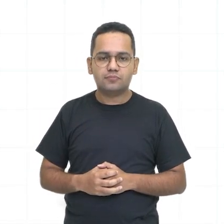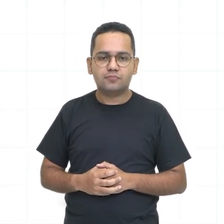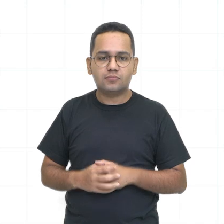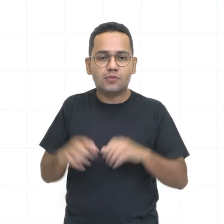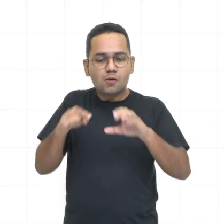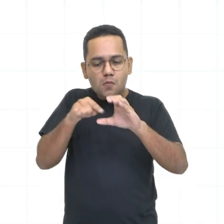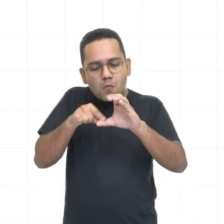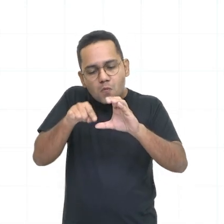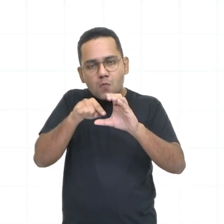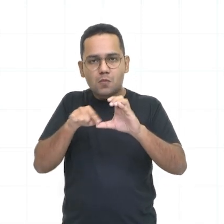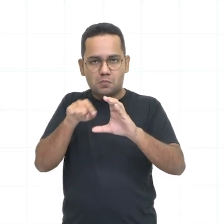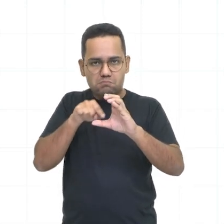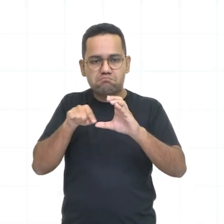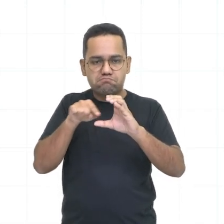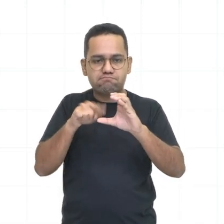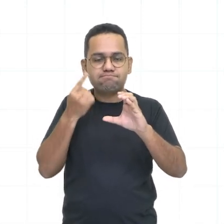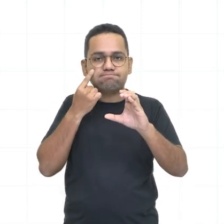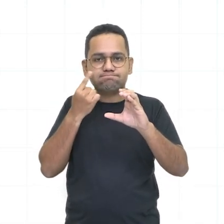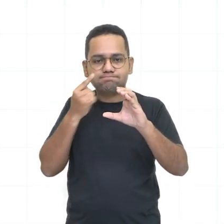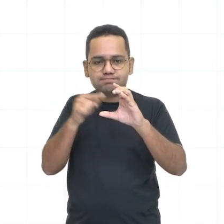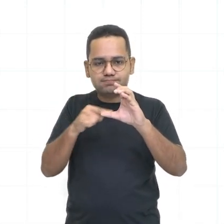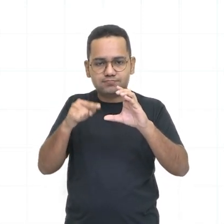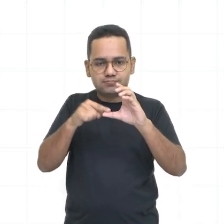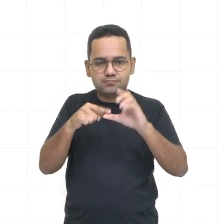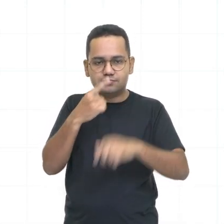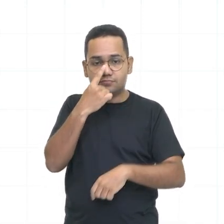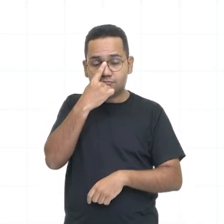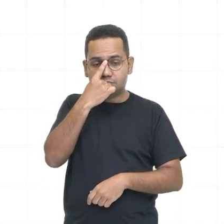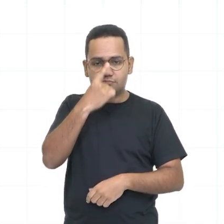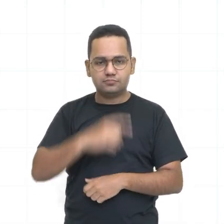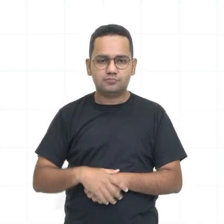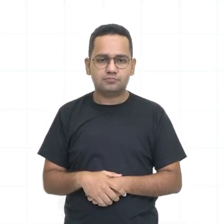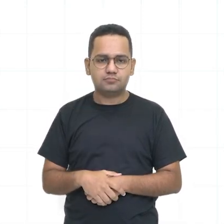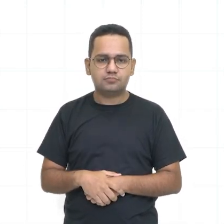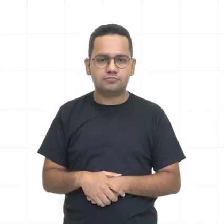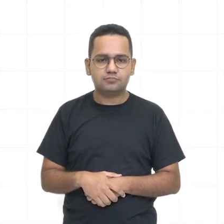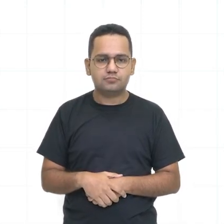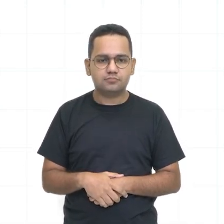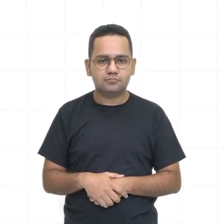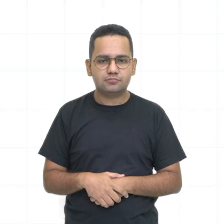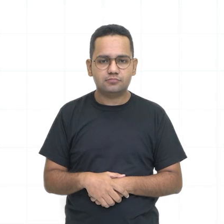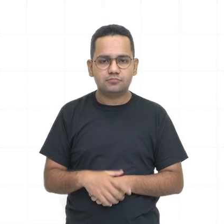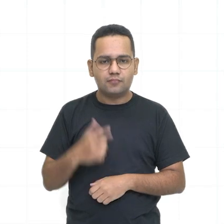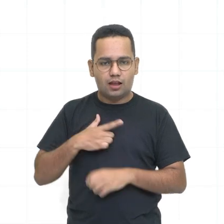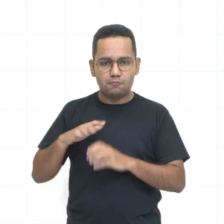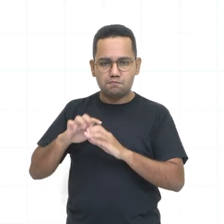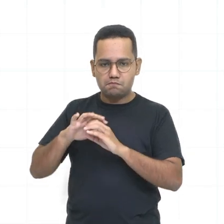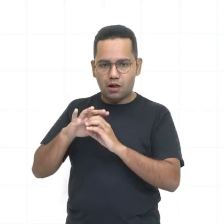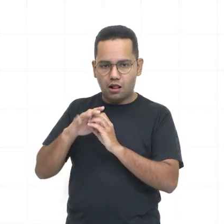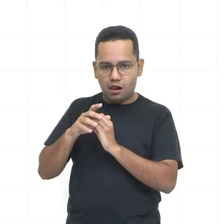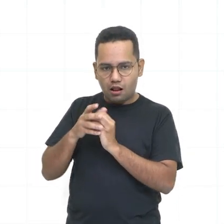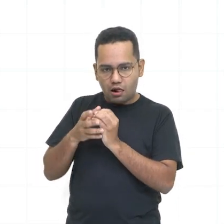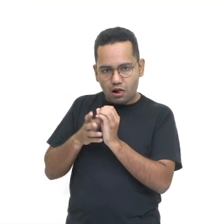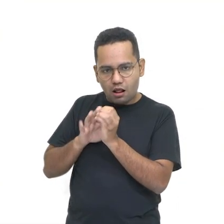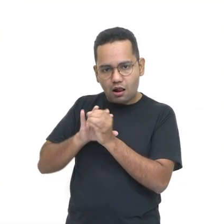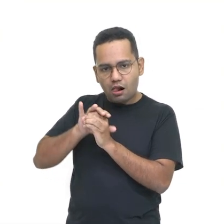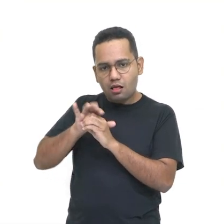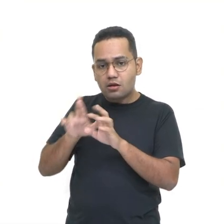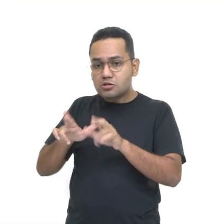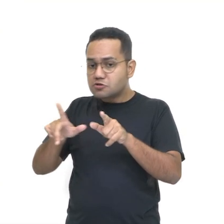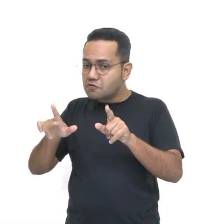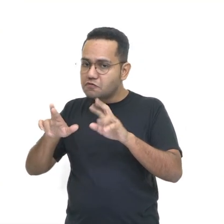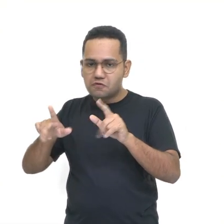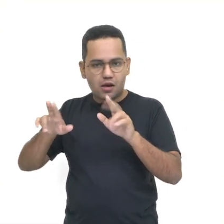que é o vacúolo, né? Os vacúolos, eles são envolvidos por membrana e preenchidos com